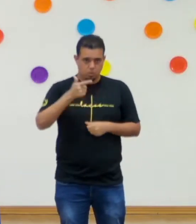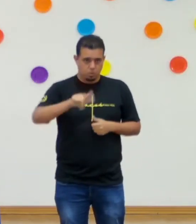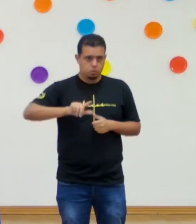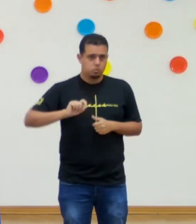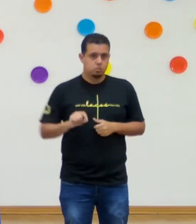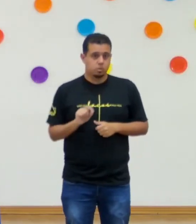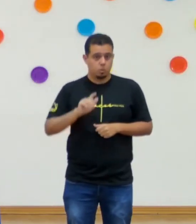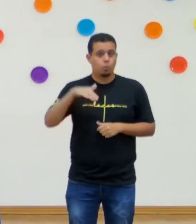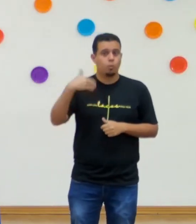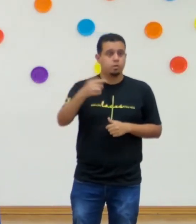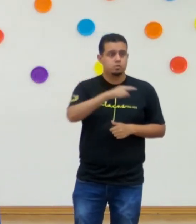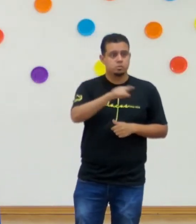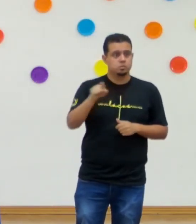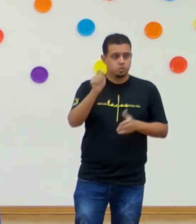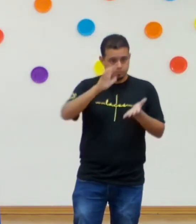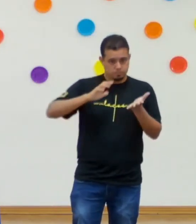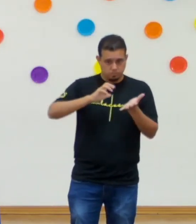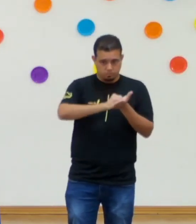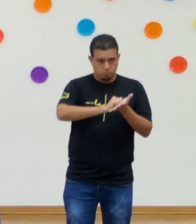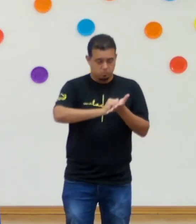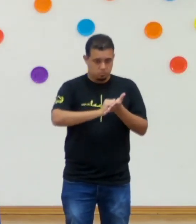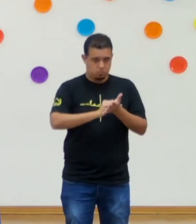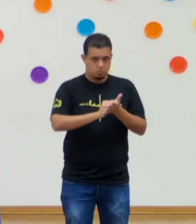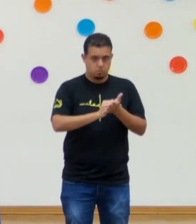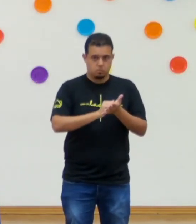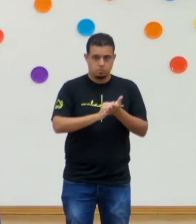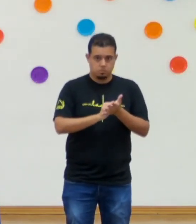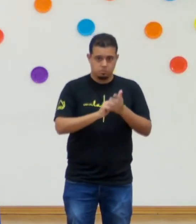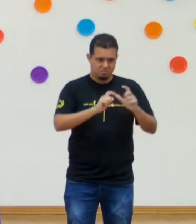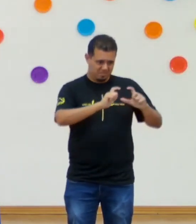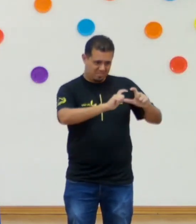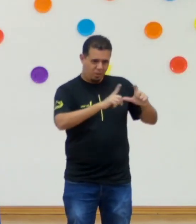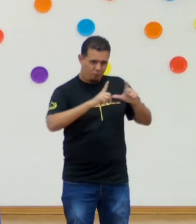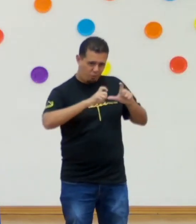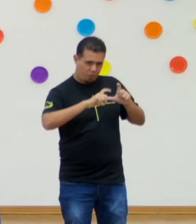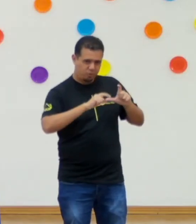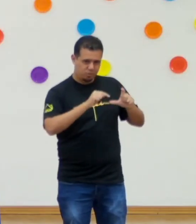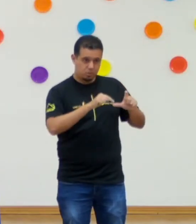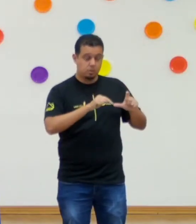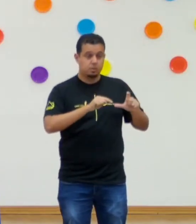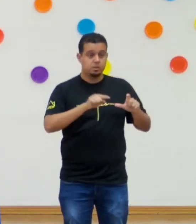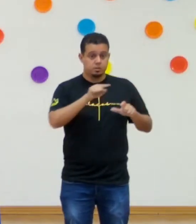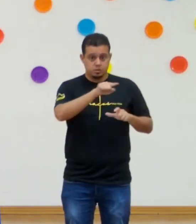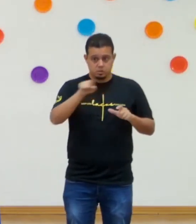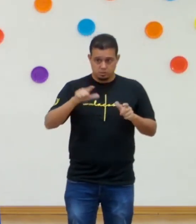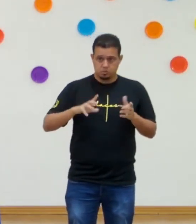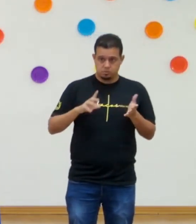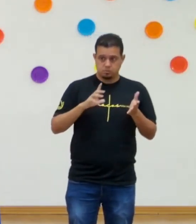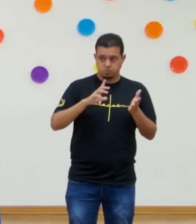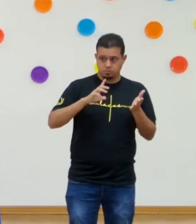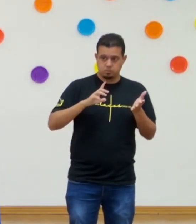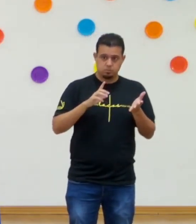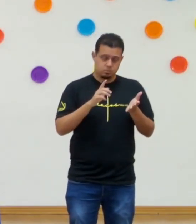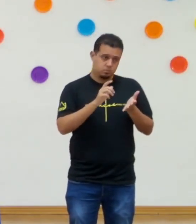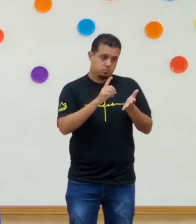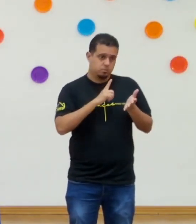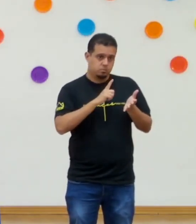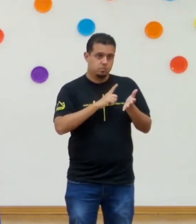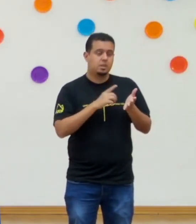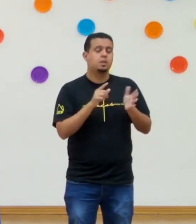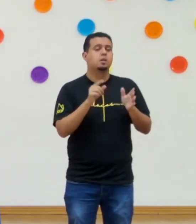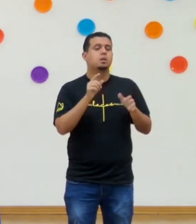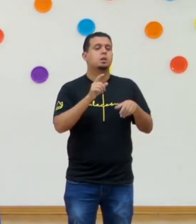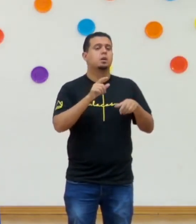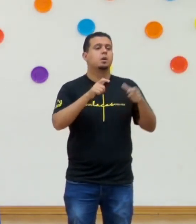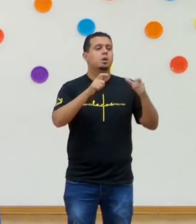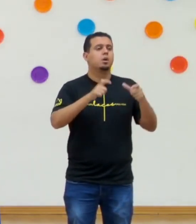vocês fizeram a inscrição pelo QR Code, nesse formulário, além de preencher os dados de vocês, tem o campo para